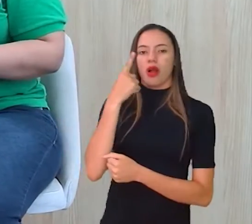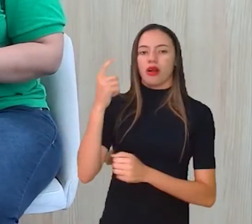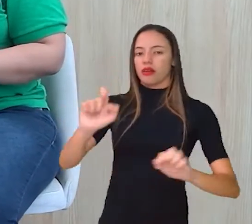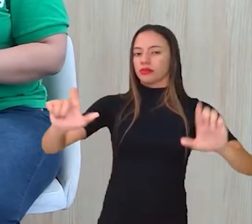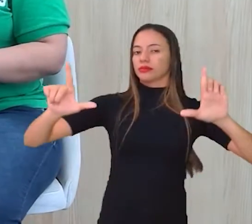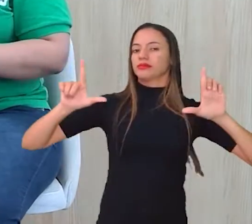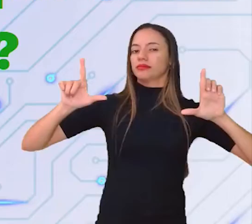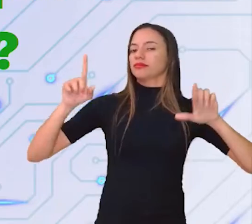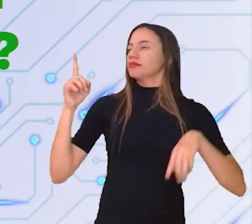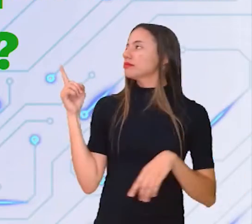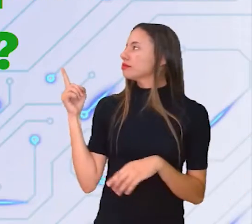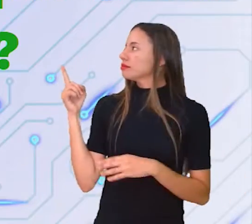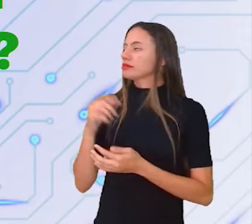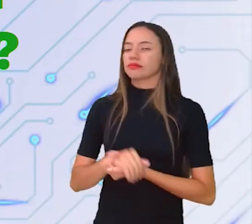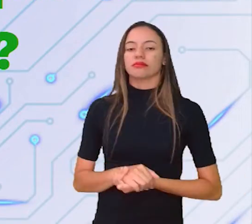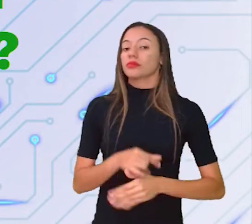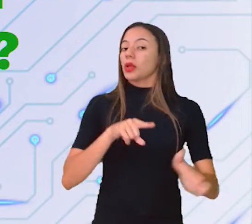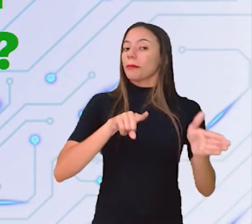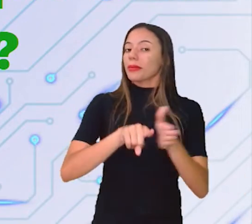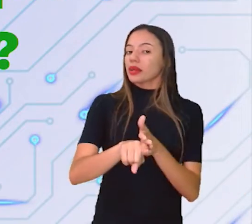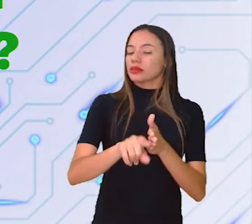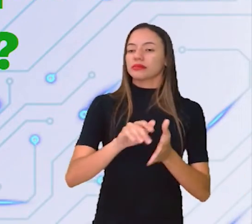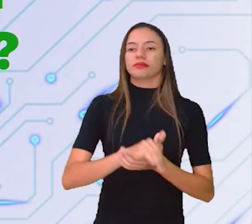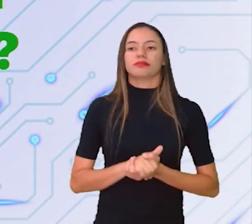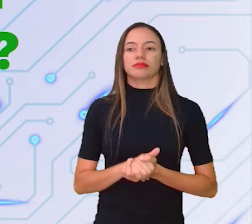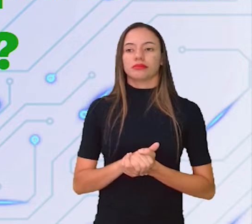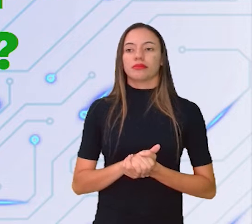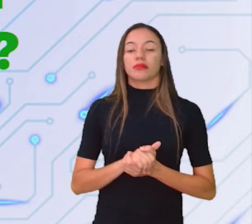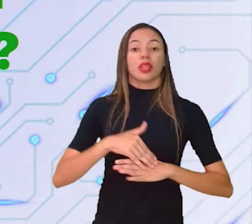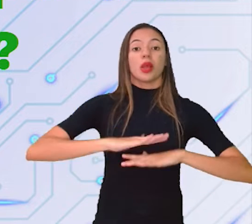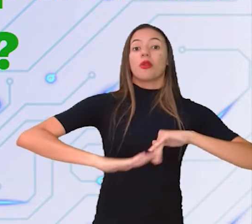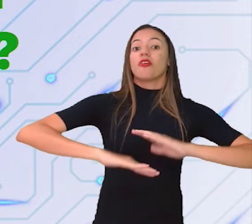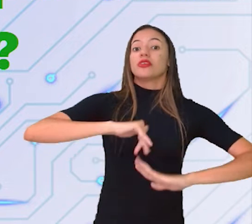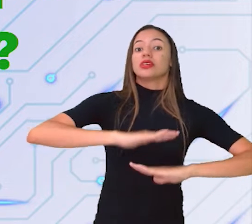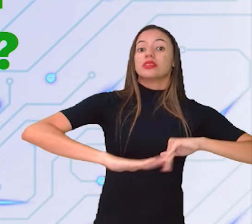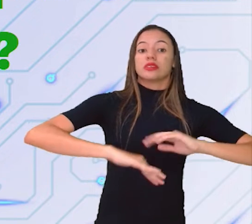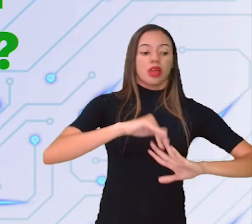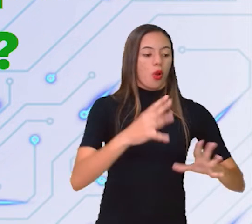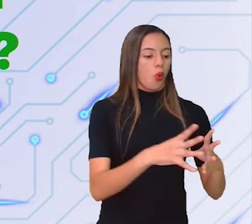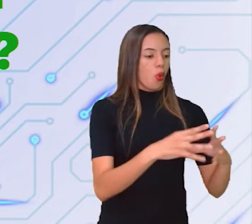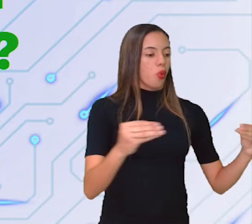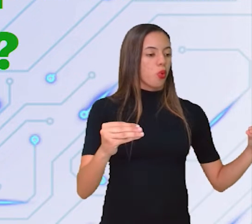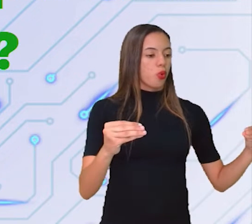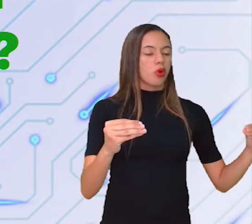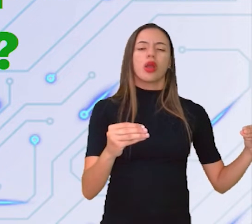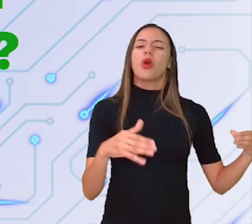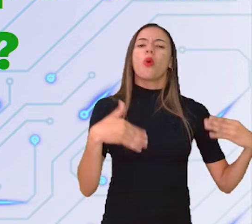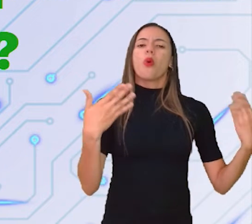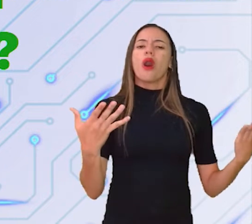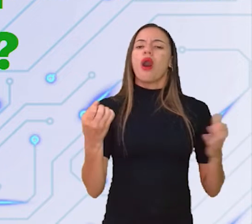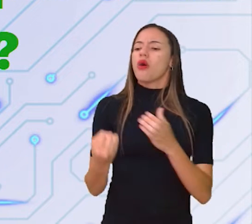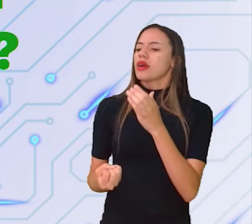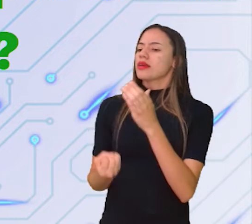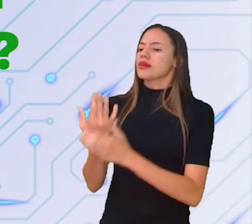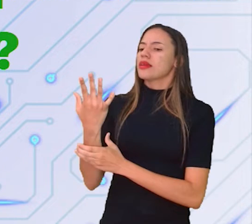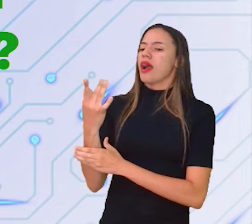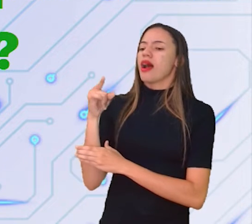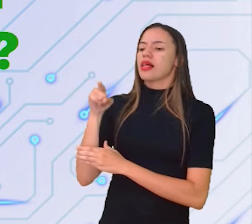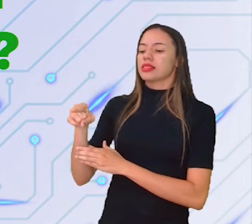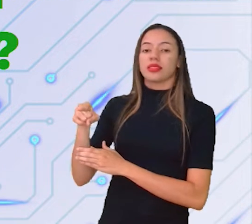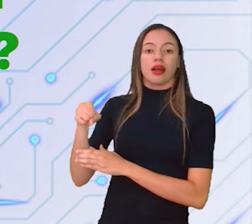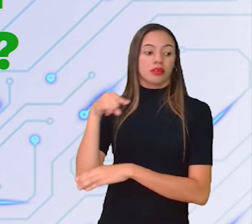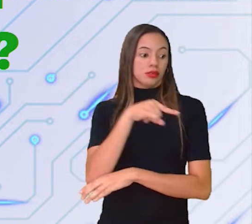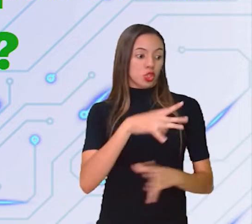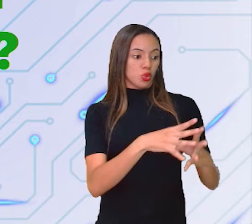na tela. Então, é uma pergunta, gente. Qual profissão vai deixar de existir e quais serão criadas a partir da